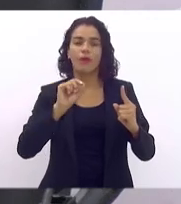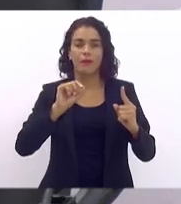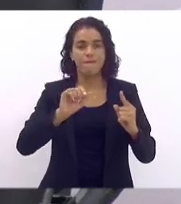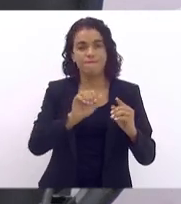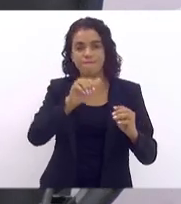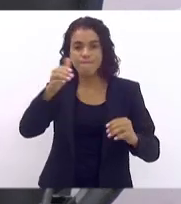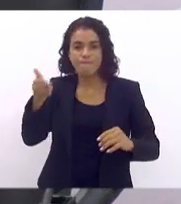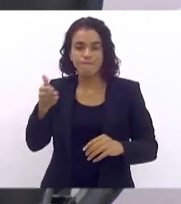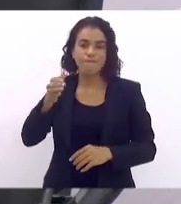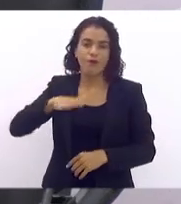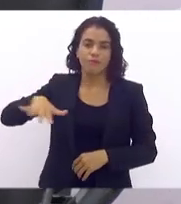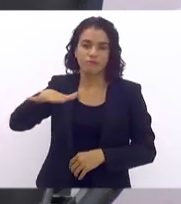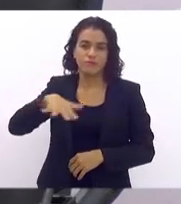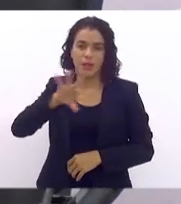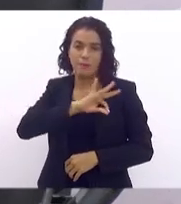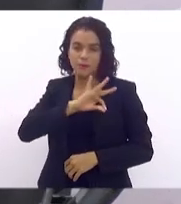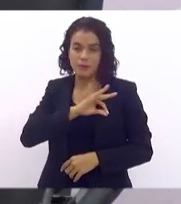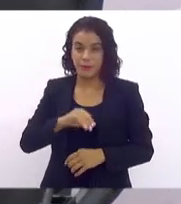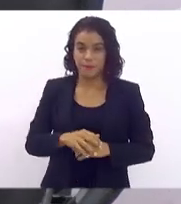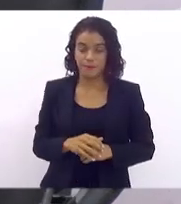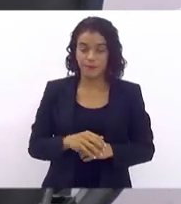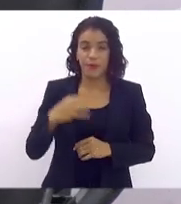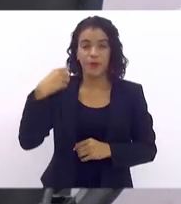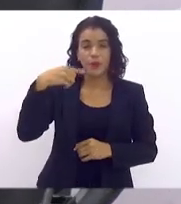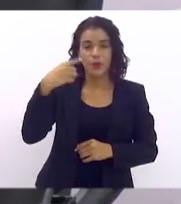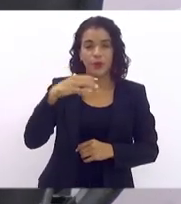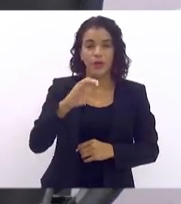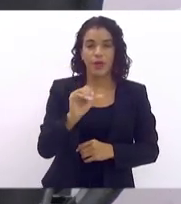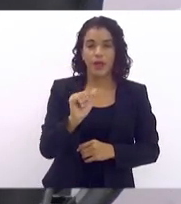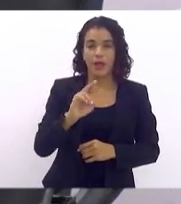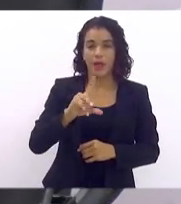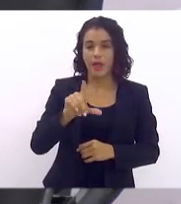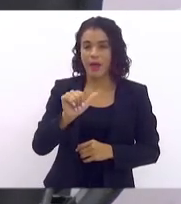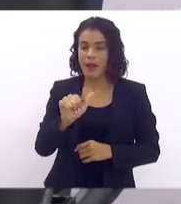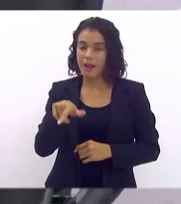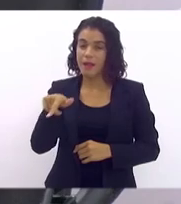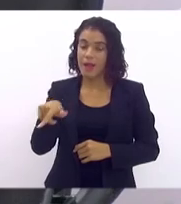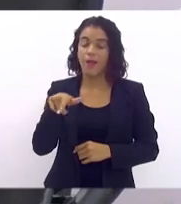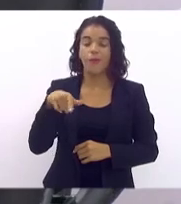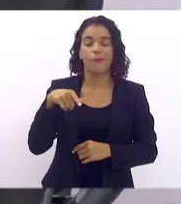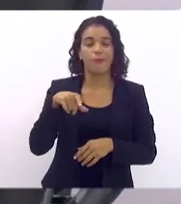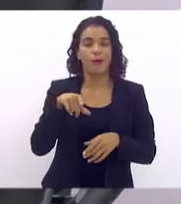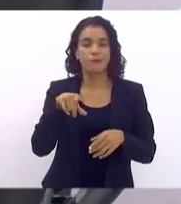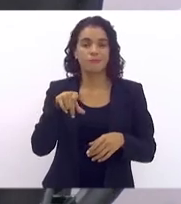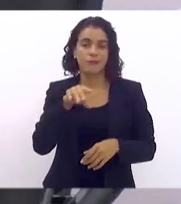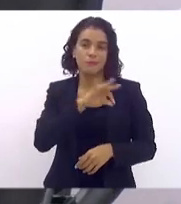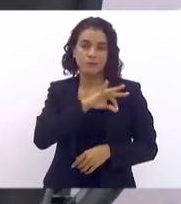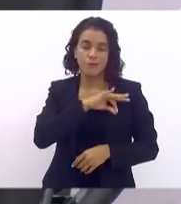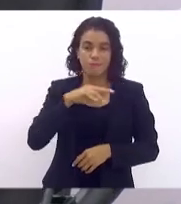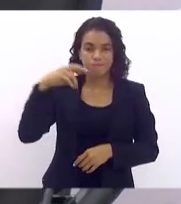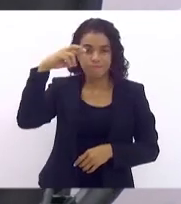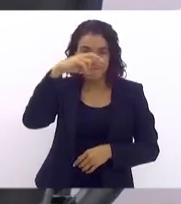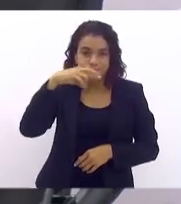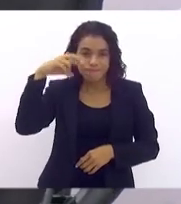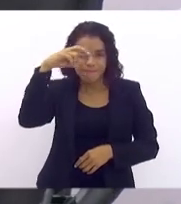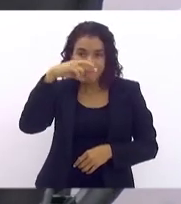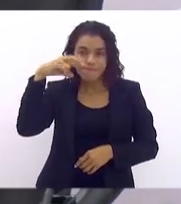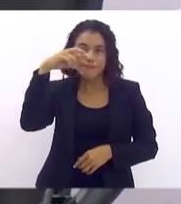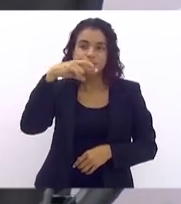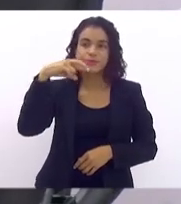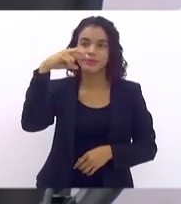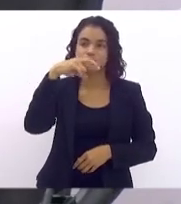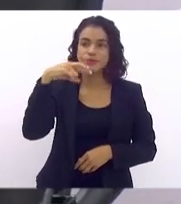que se refere à doutora Carla, que é uma jornalista investigativa, eu quero chamar a atenção